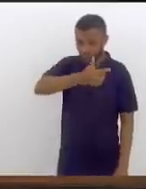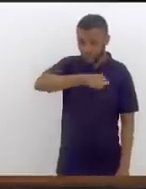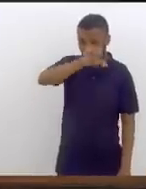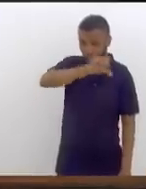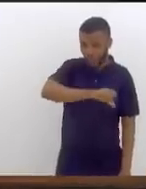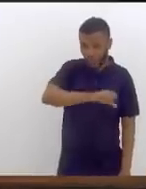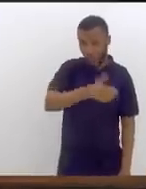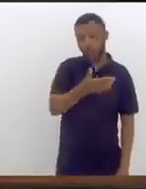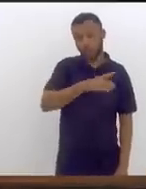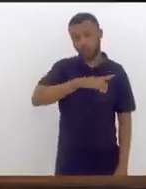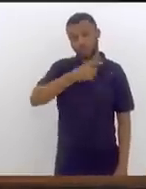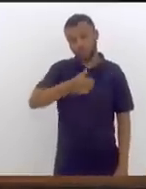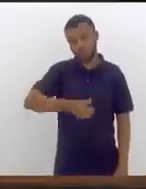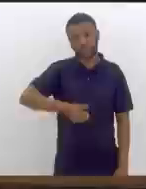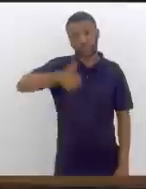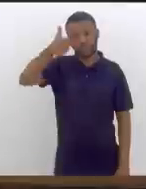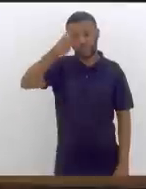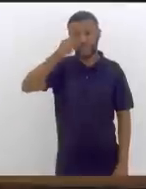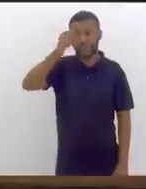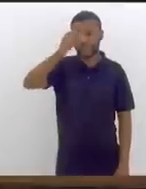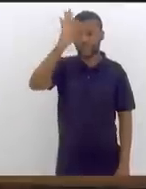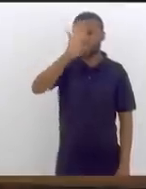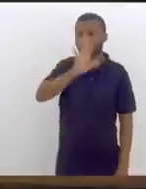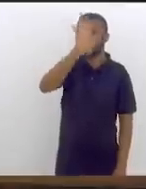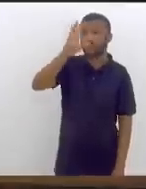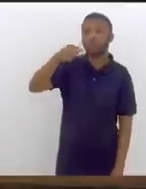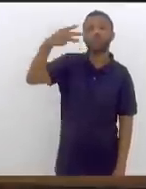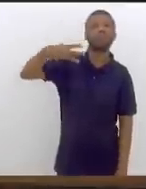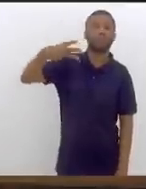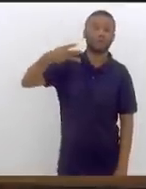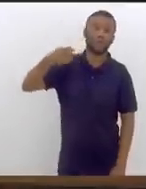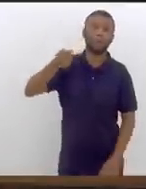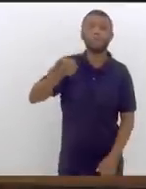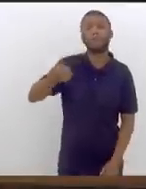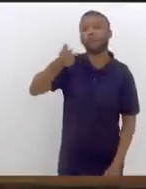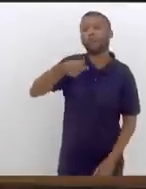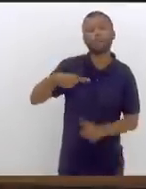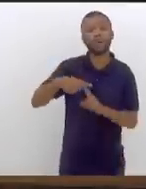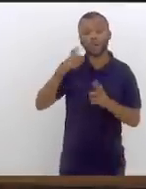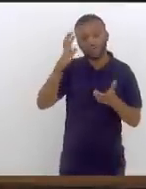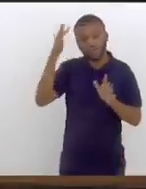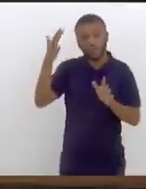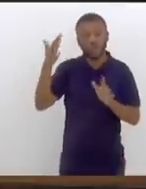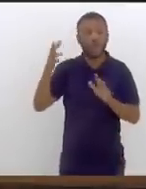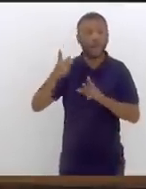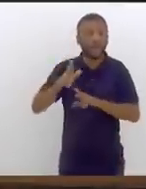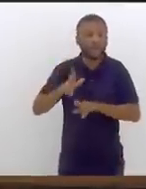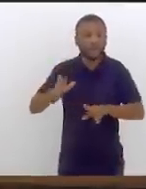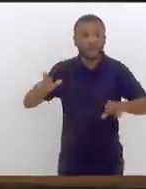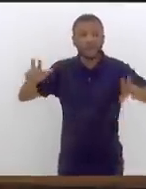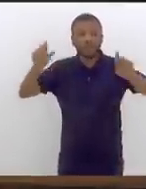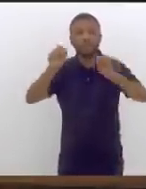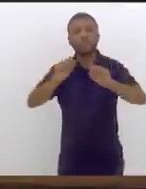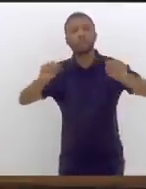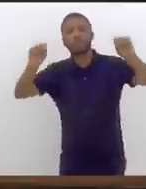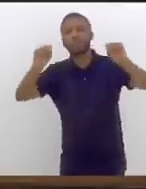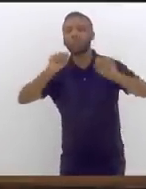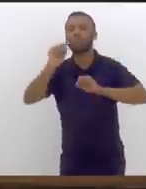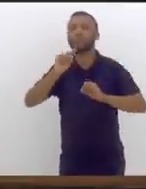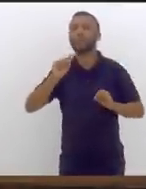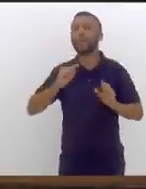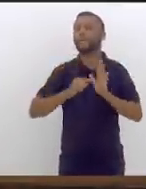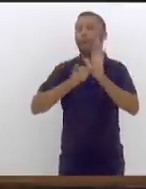temos o terceiro melhor salário do Brasil que para mim é muito pouco porque a realidade que nós vivemos é totalmente diferente do que tá lá